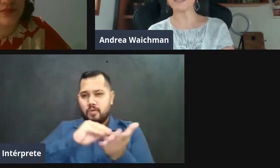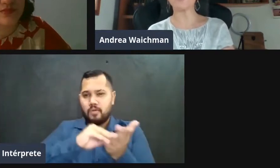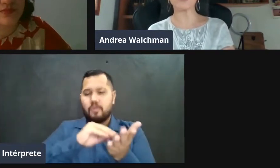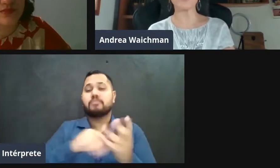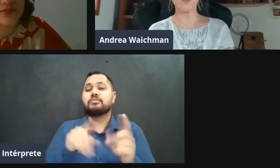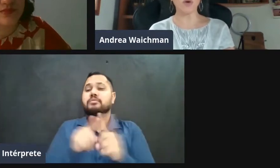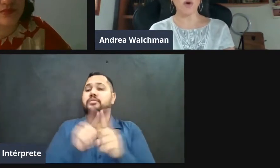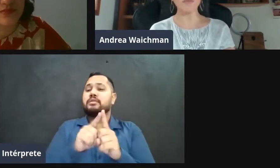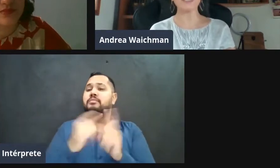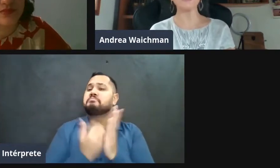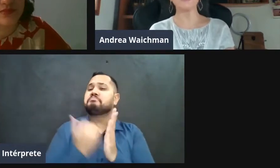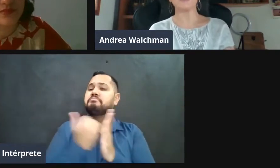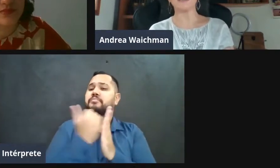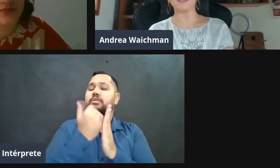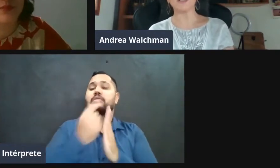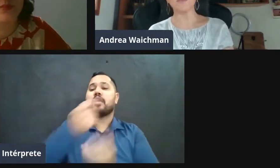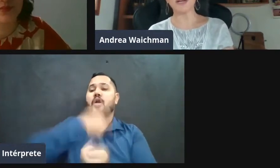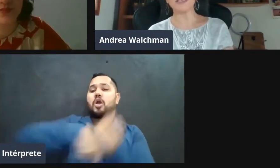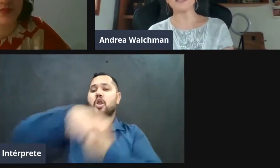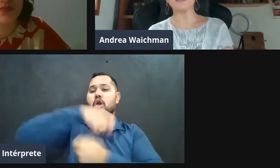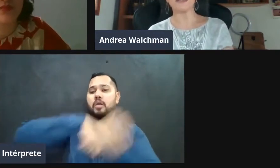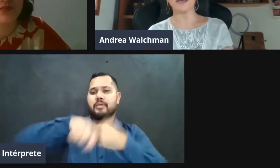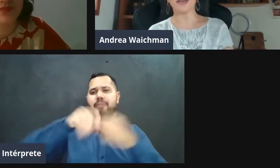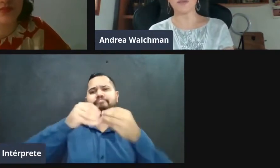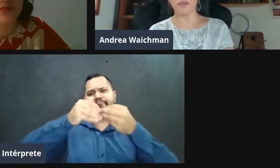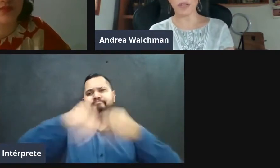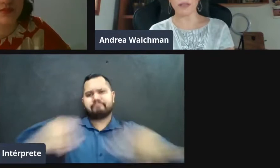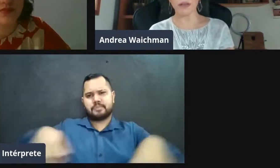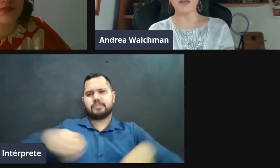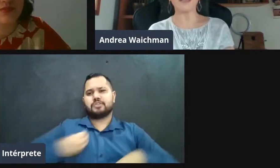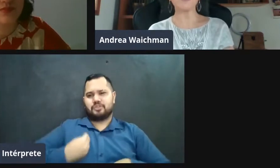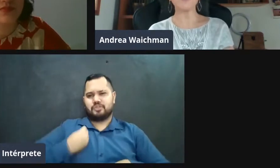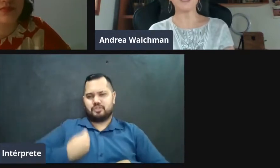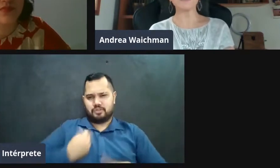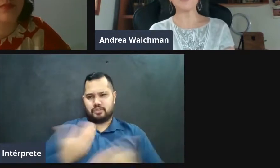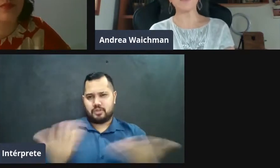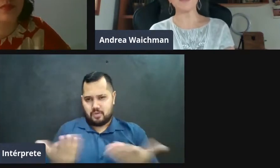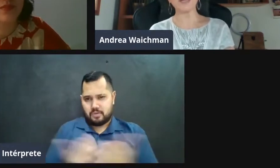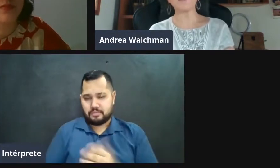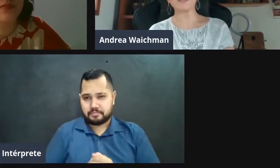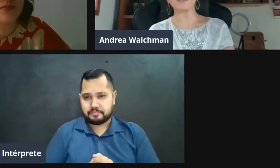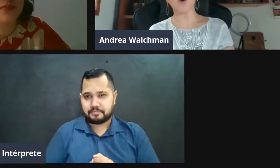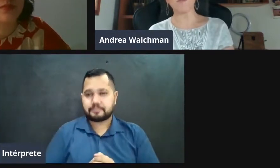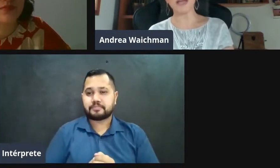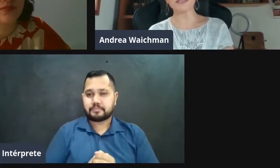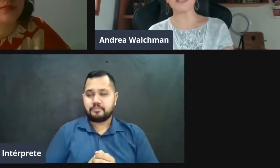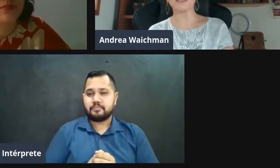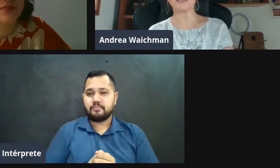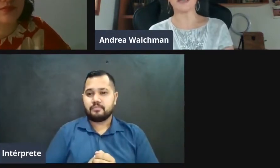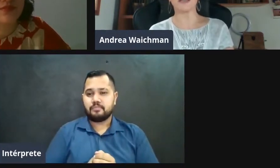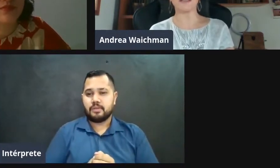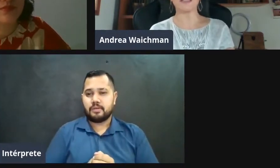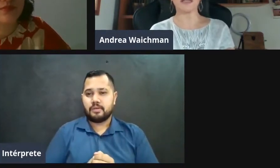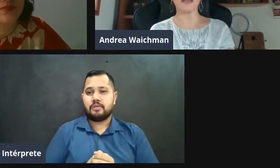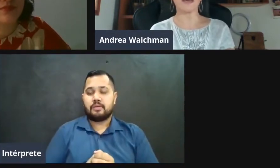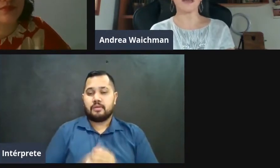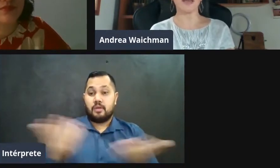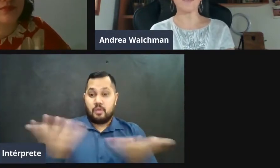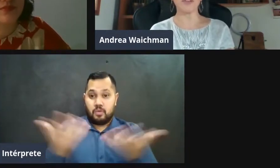agravamento também da situação econômica que o país enfrenta. Então, essa é uma frente bastante complexa de